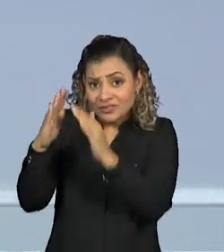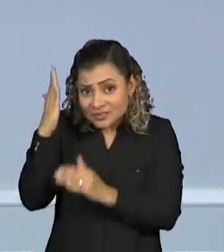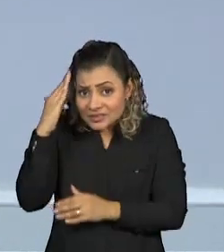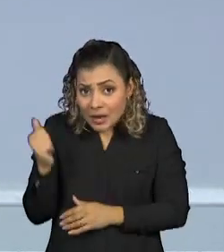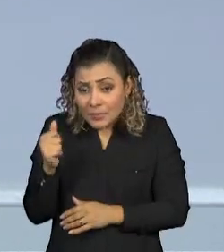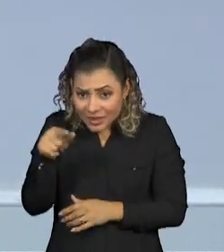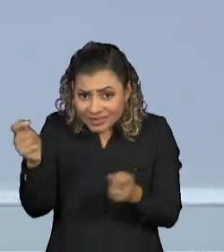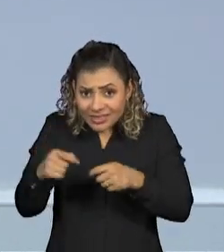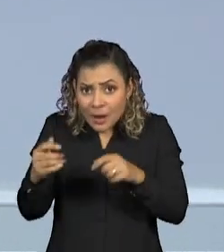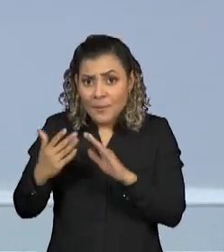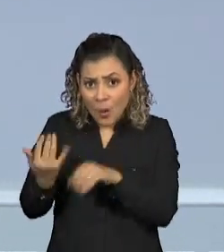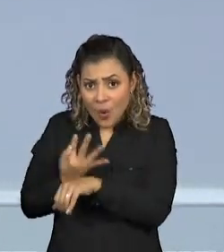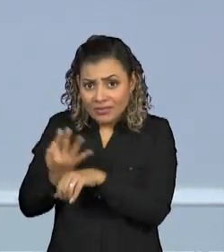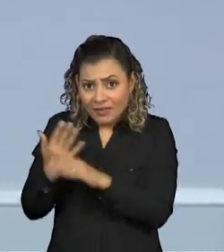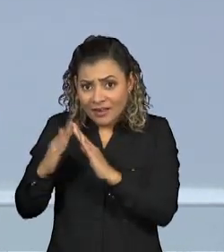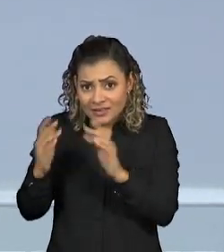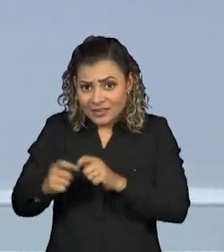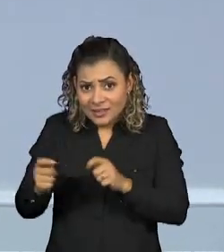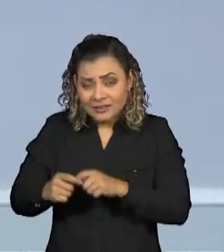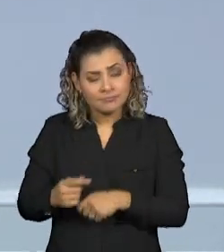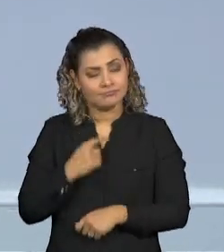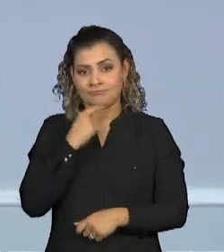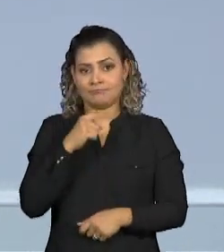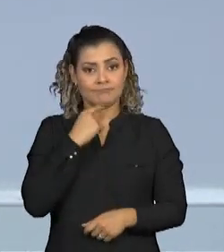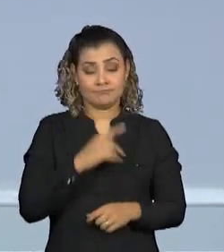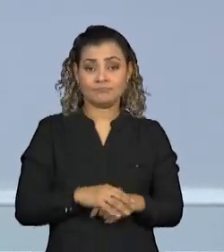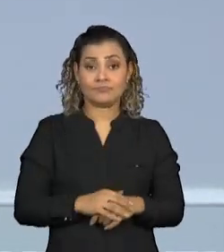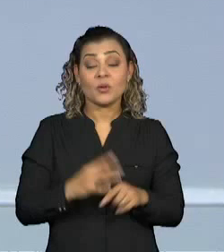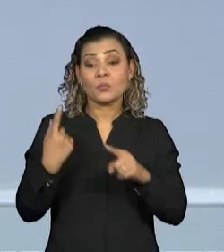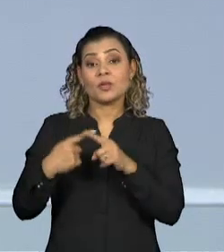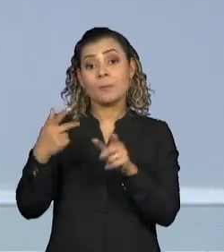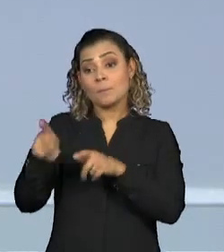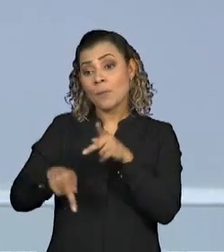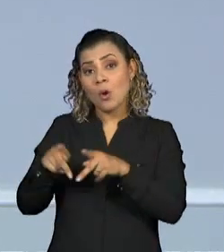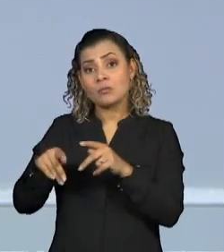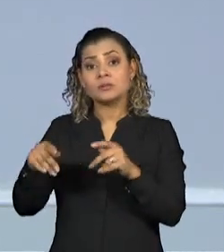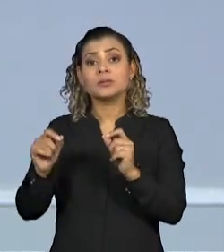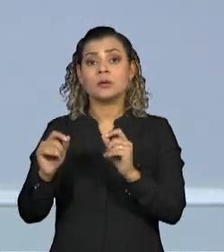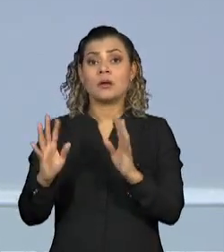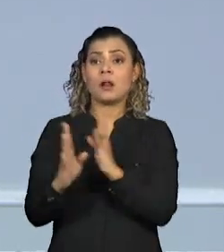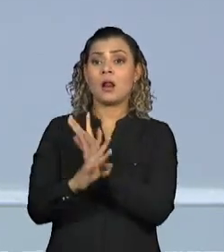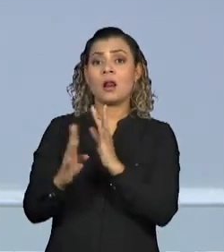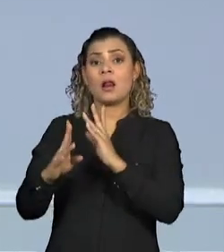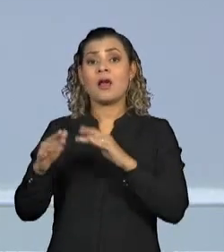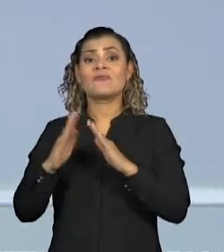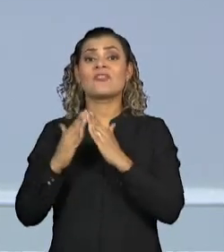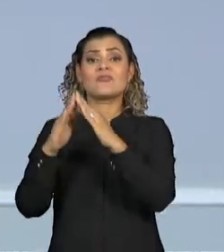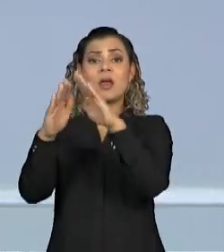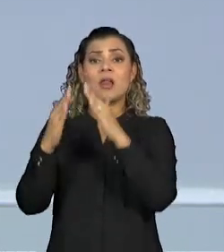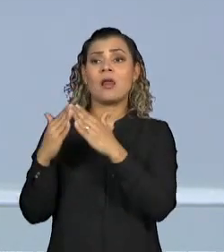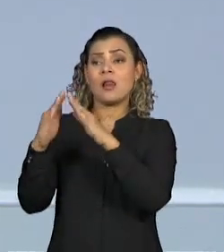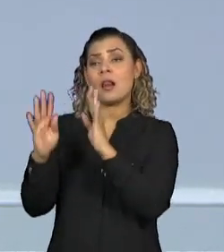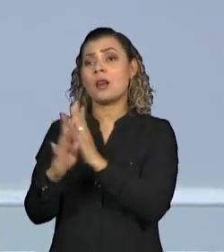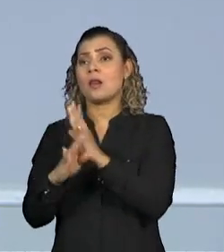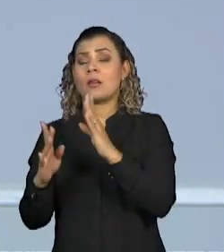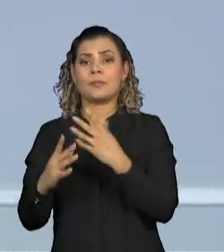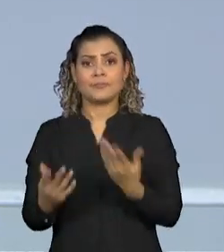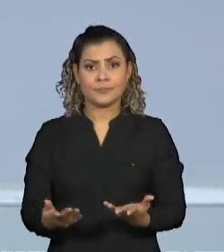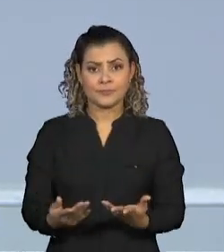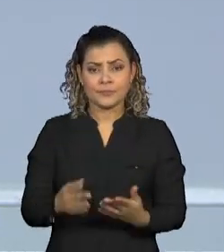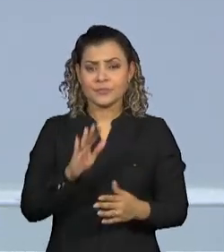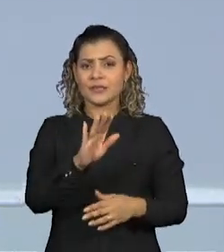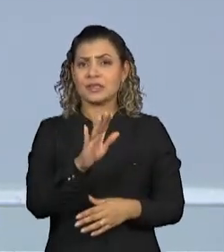dentro de casa nessa situação. Eles vão estar circulando em torno da comunidade. Mas a questão, eu volto a dizer, não